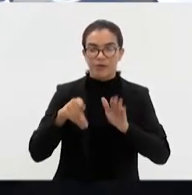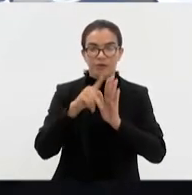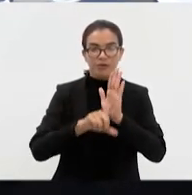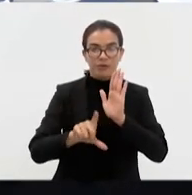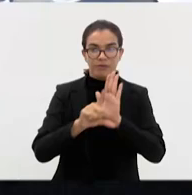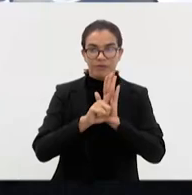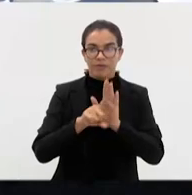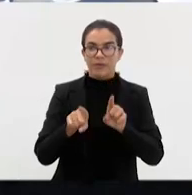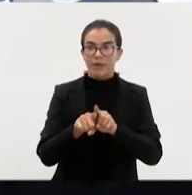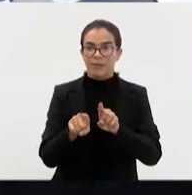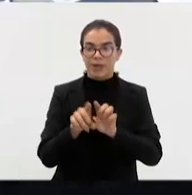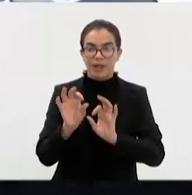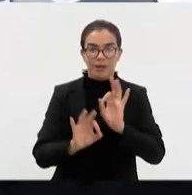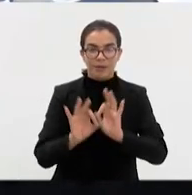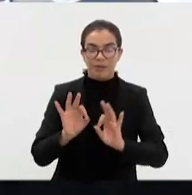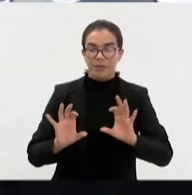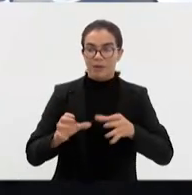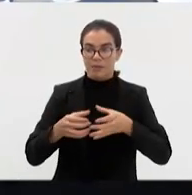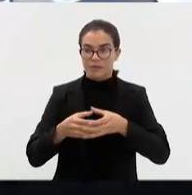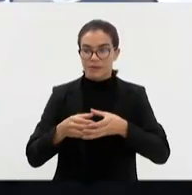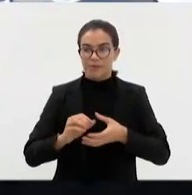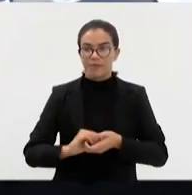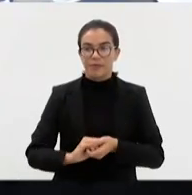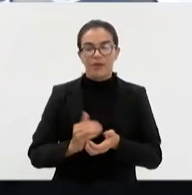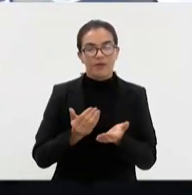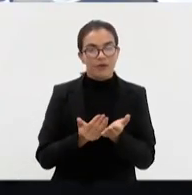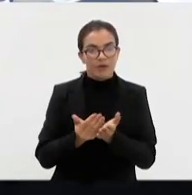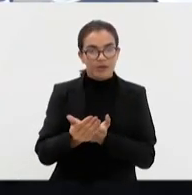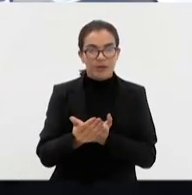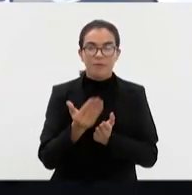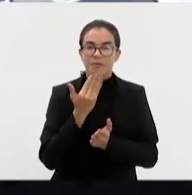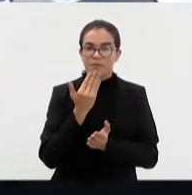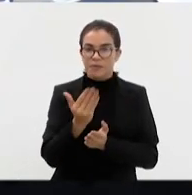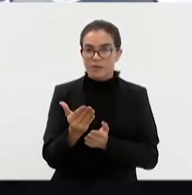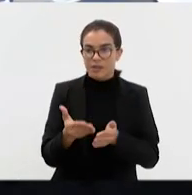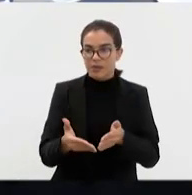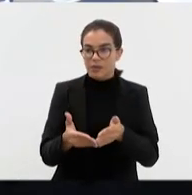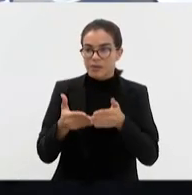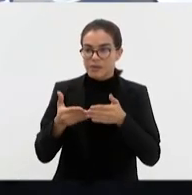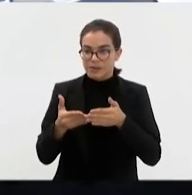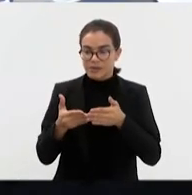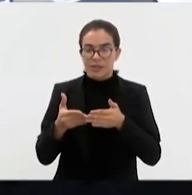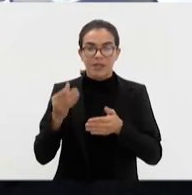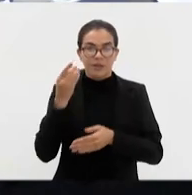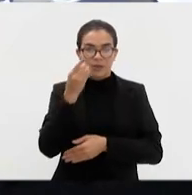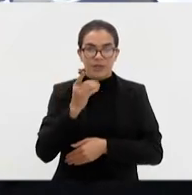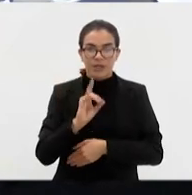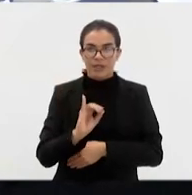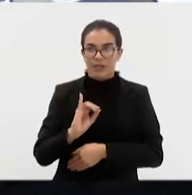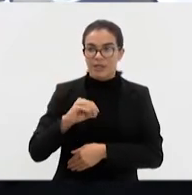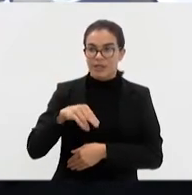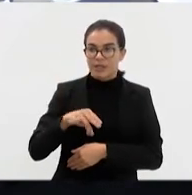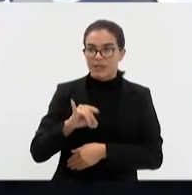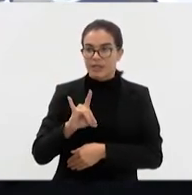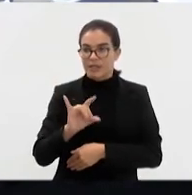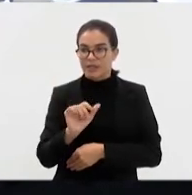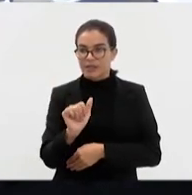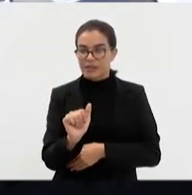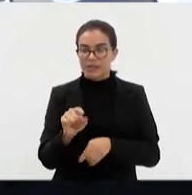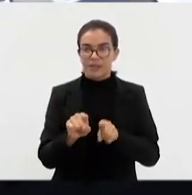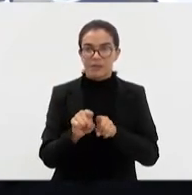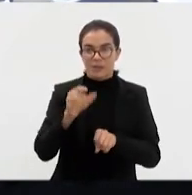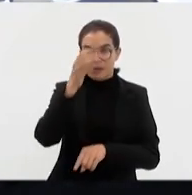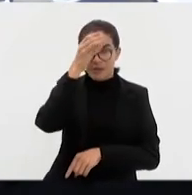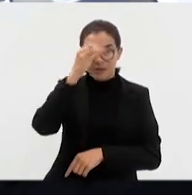de lei elaborados pela comissão. Então, vou iniciar pedindo licença aqui à deputada Índia Armelau e à deputada Tia